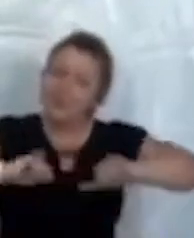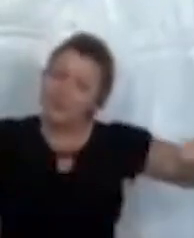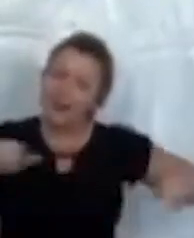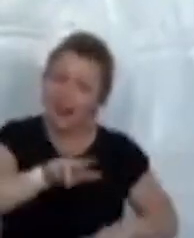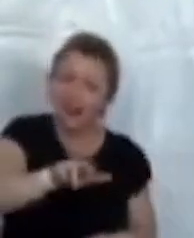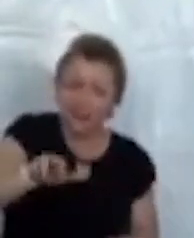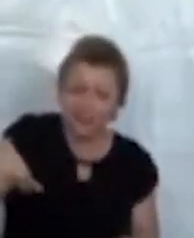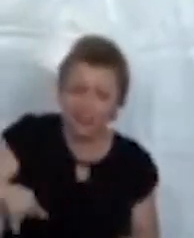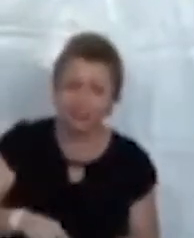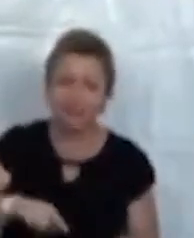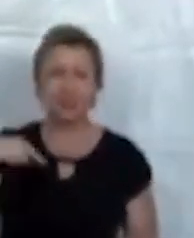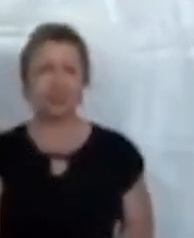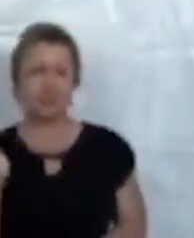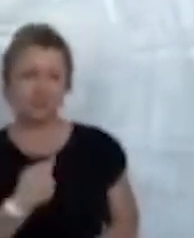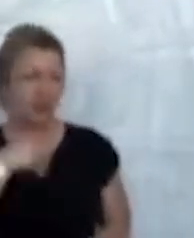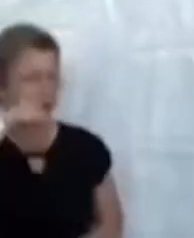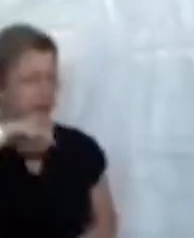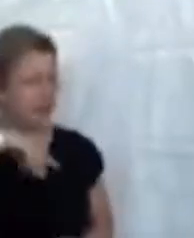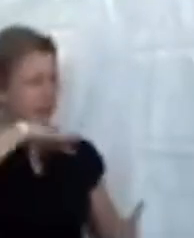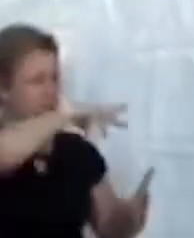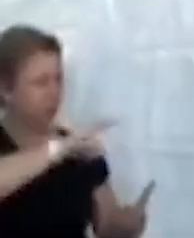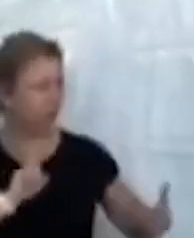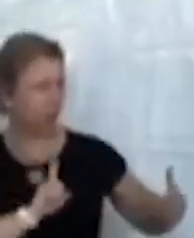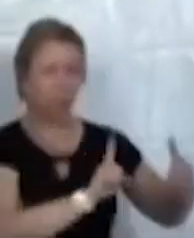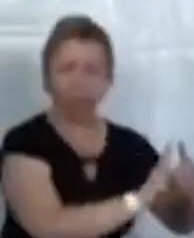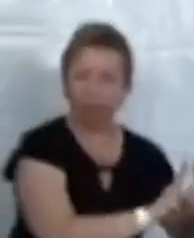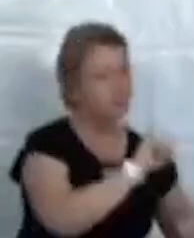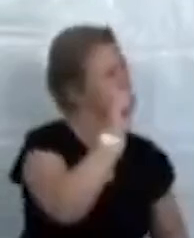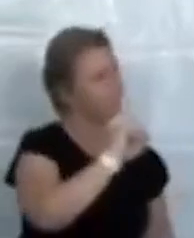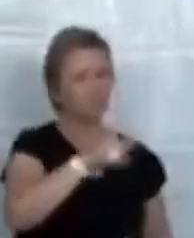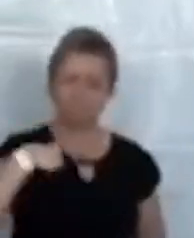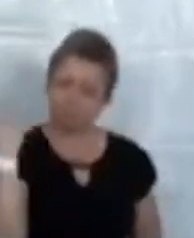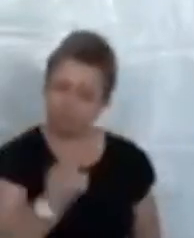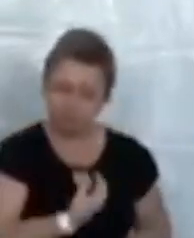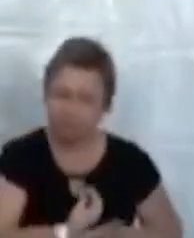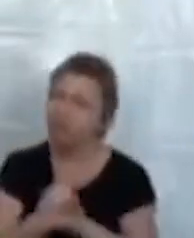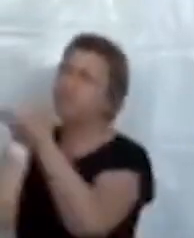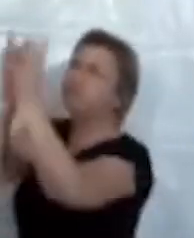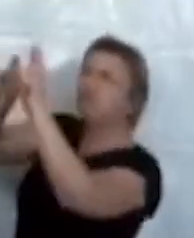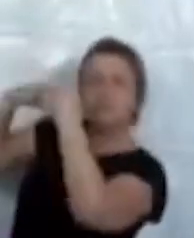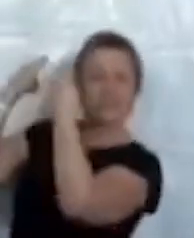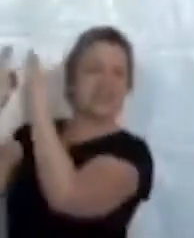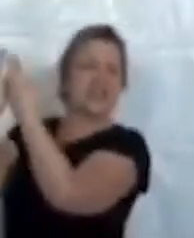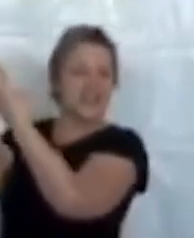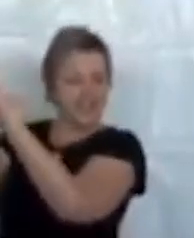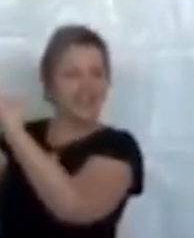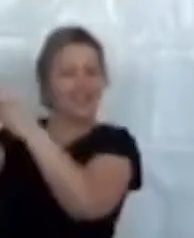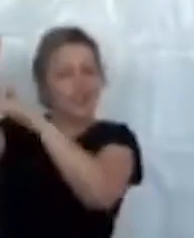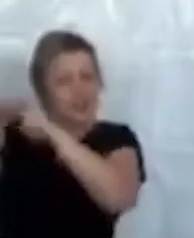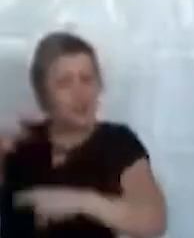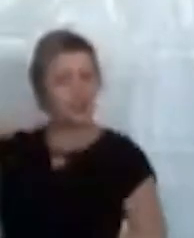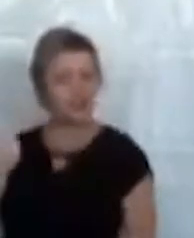nós não vivemos para esse mundo, nós vivemos para o reino. E é isso que nos